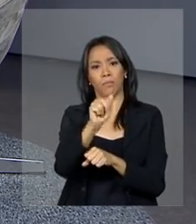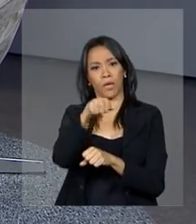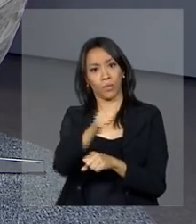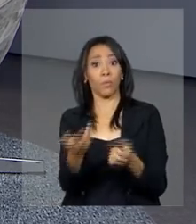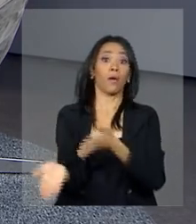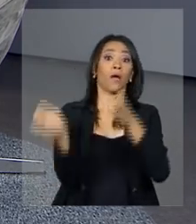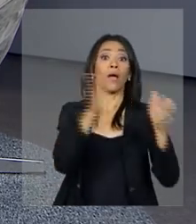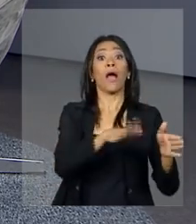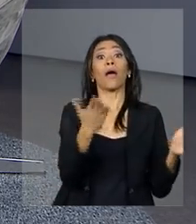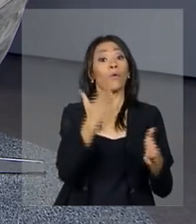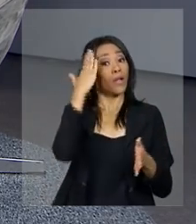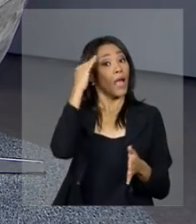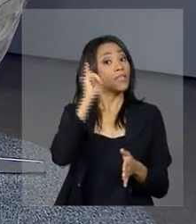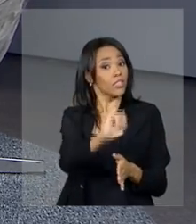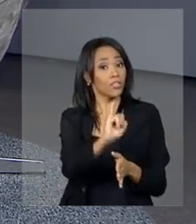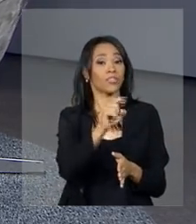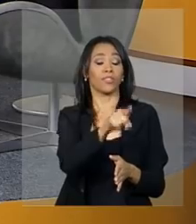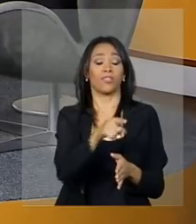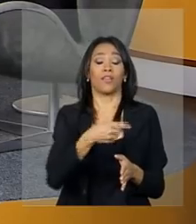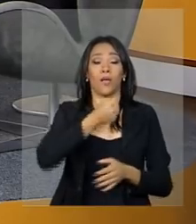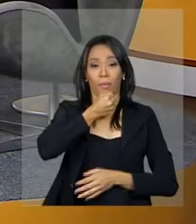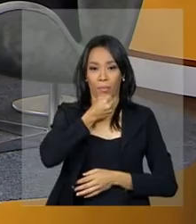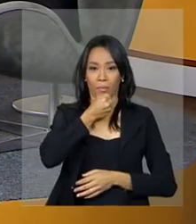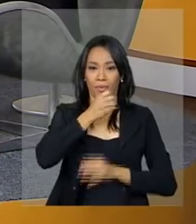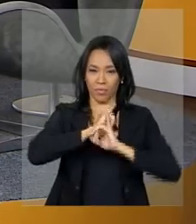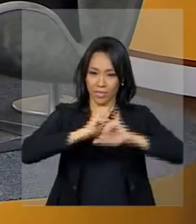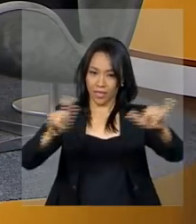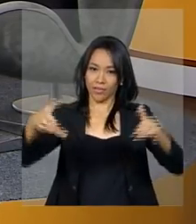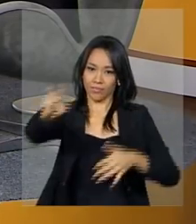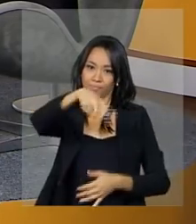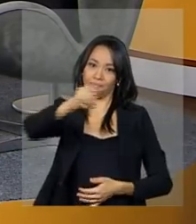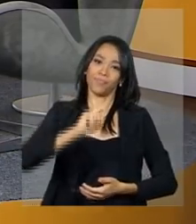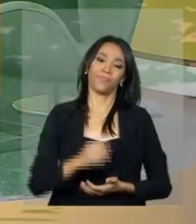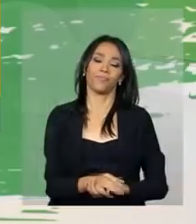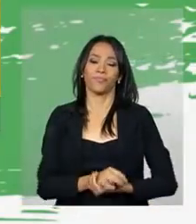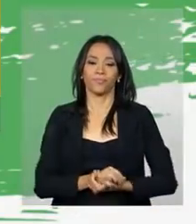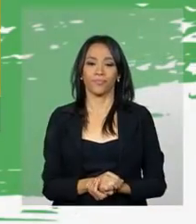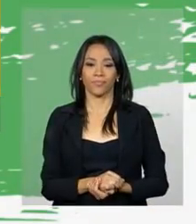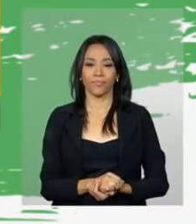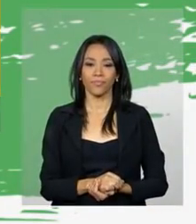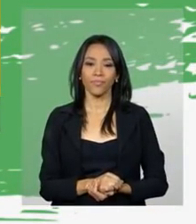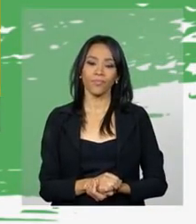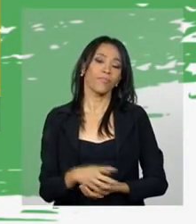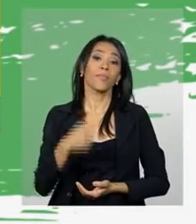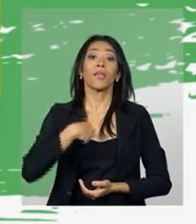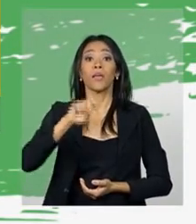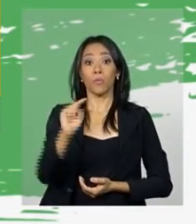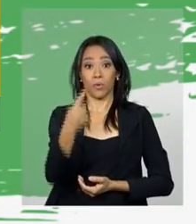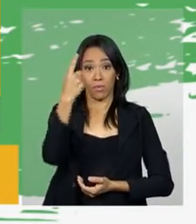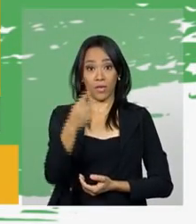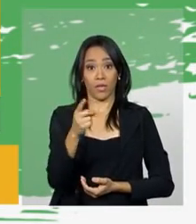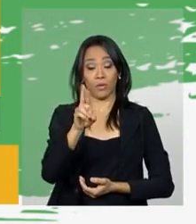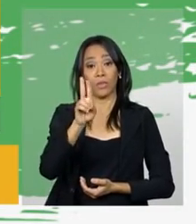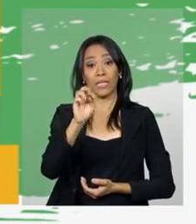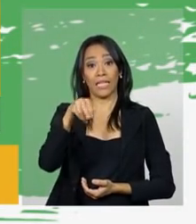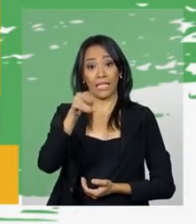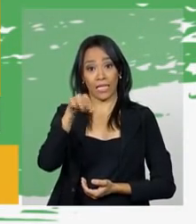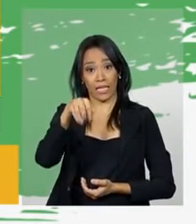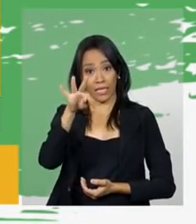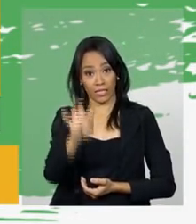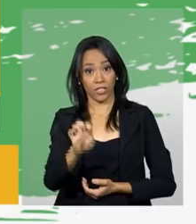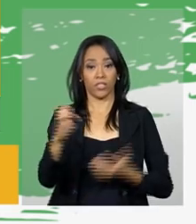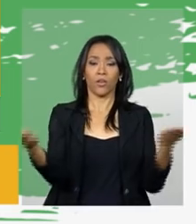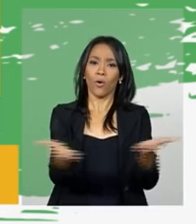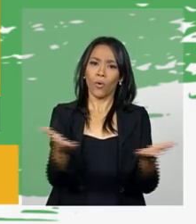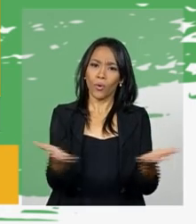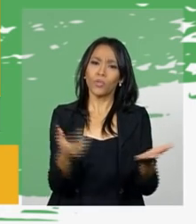Um oficial que está lá enviou uma mensagem para a gente. Vamos ver. Sou o primeiro tenente de infantaria, Joaner Alves dos Santos, e atualmente estou na